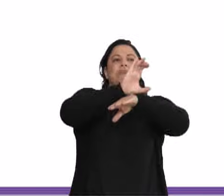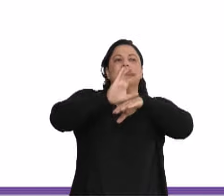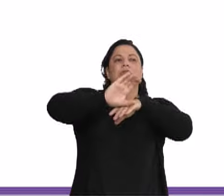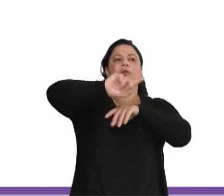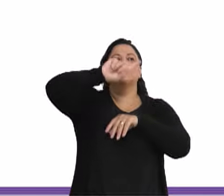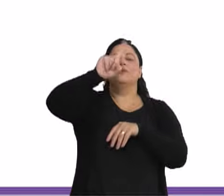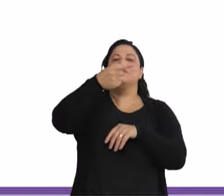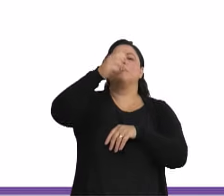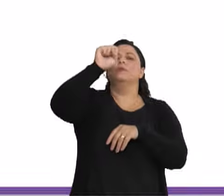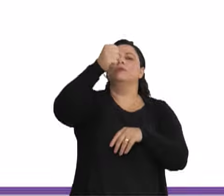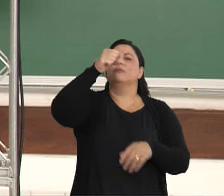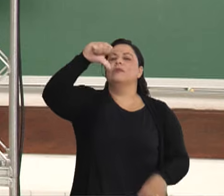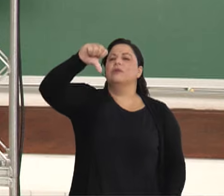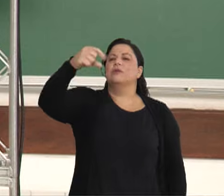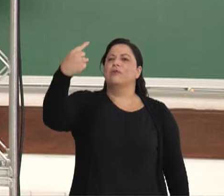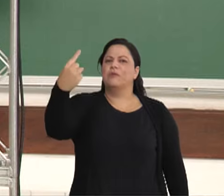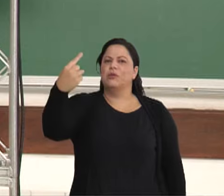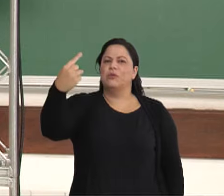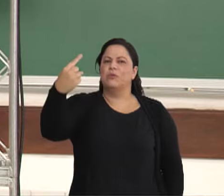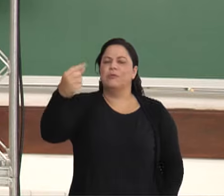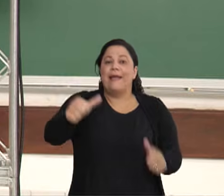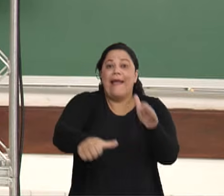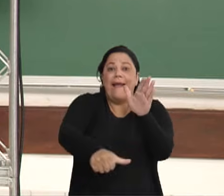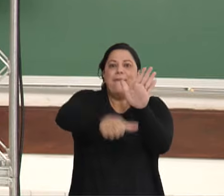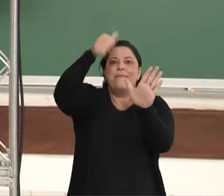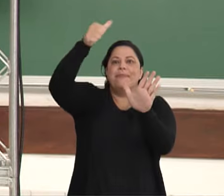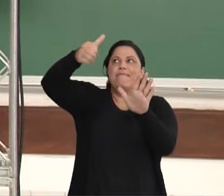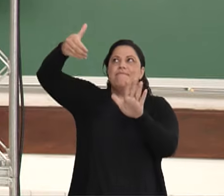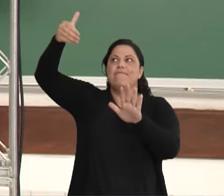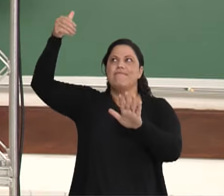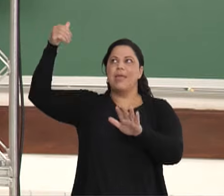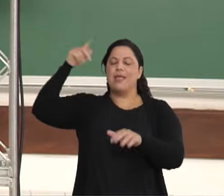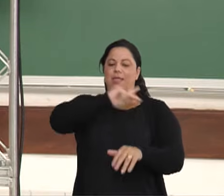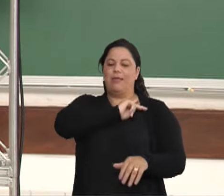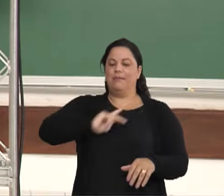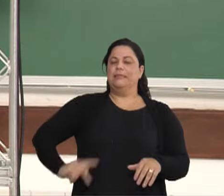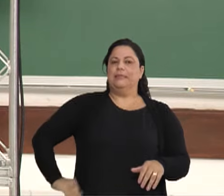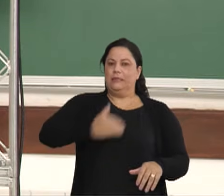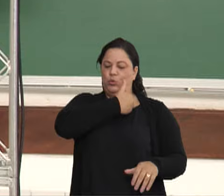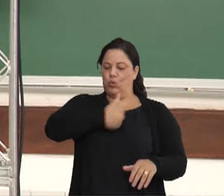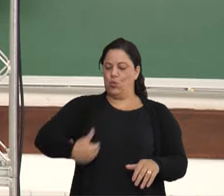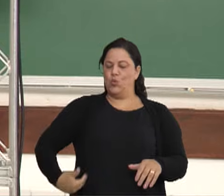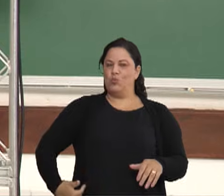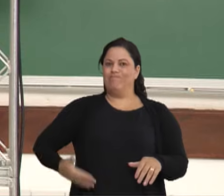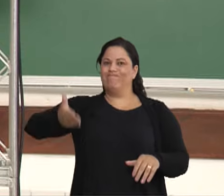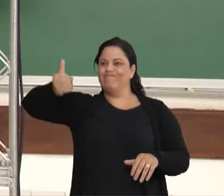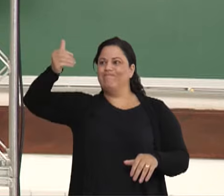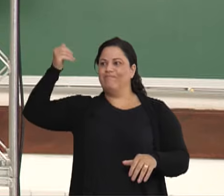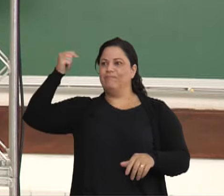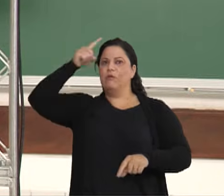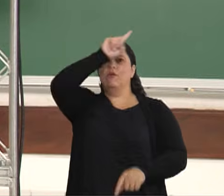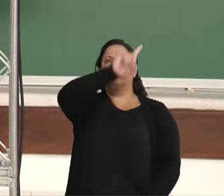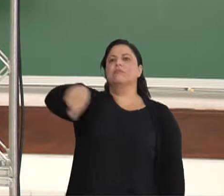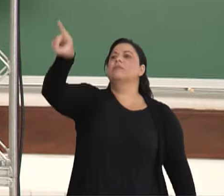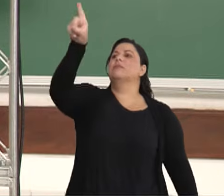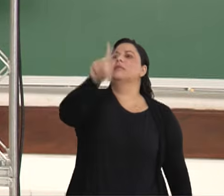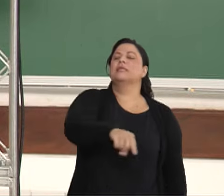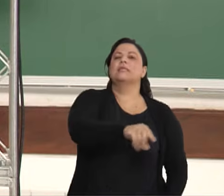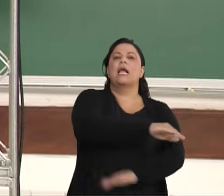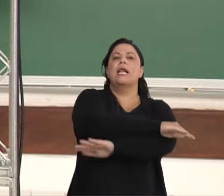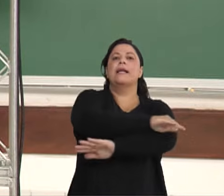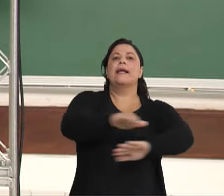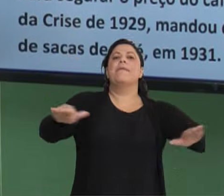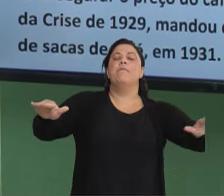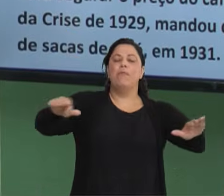1891. Aquela primeira Constituição da República foi cancelada. O Getúlio Vargas então diz: agora não tem mais